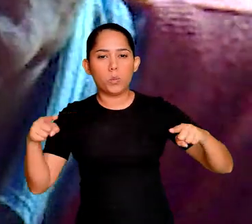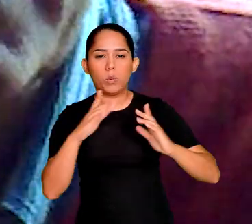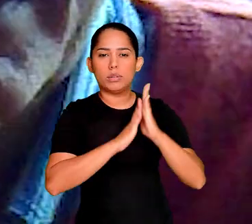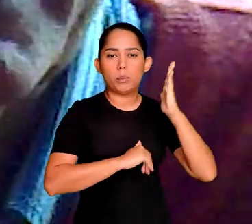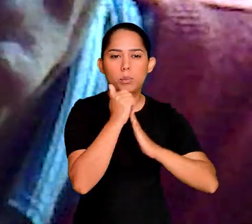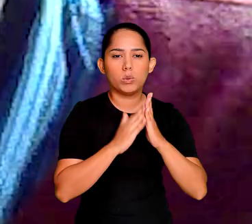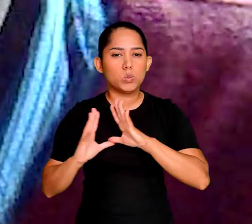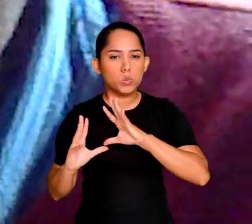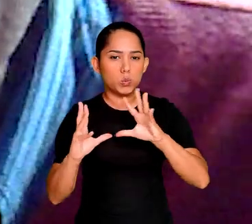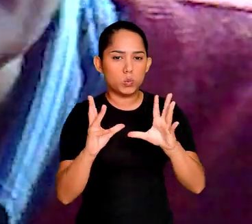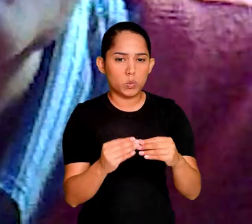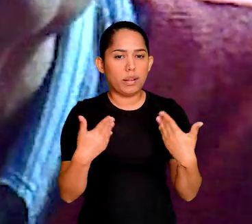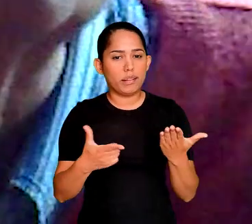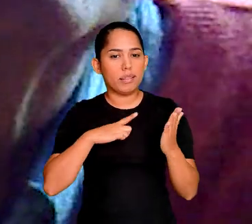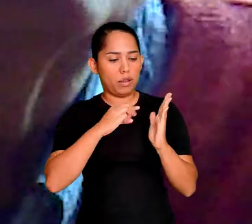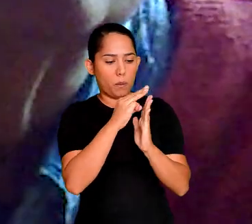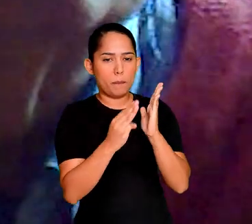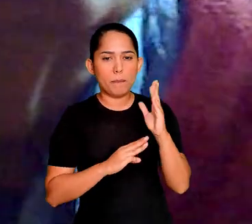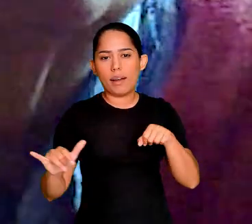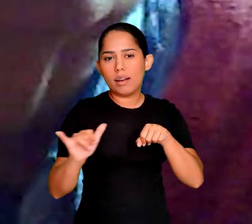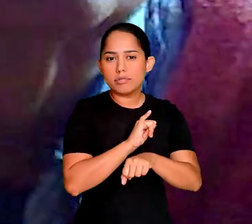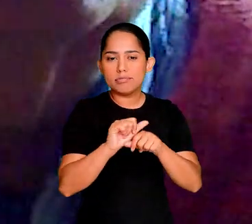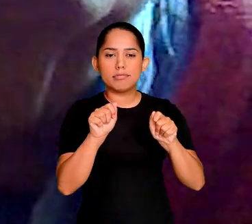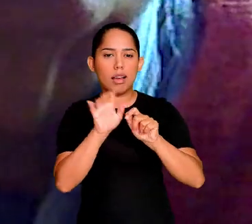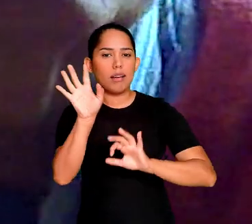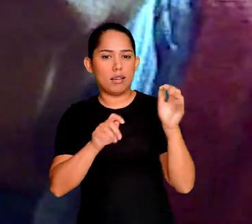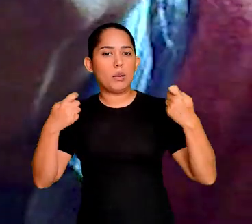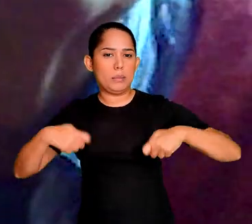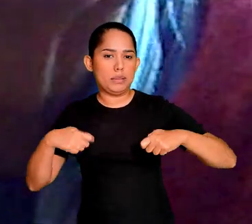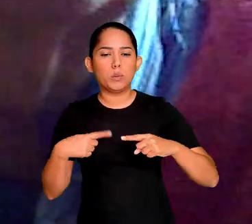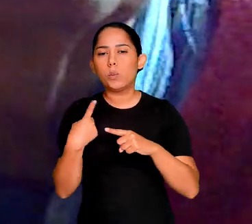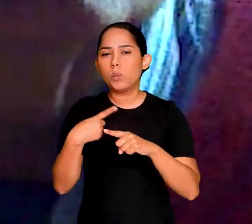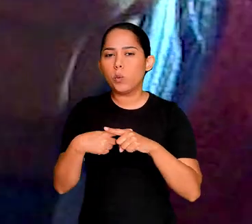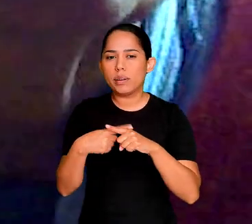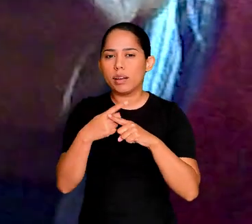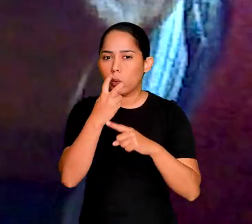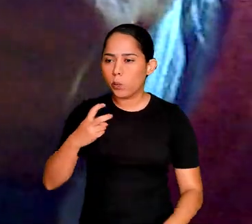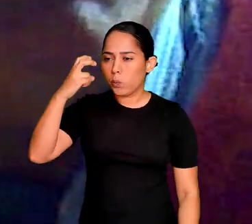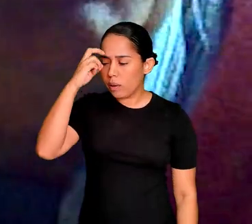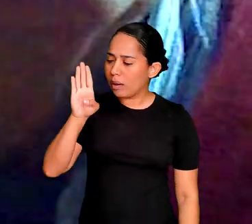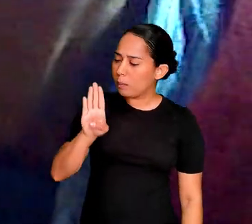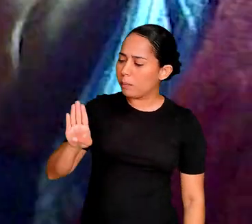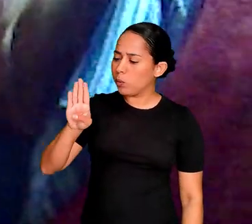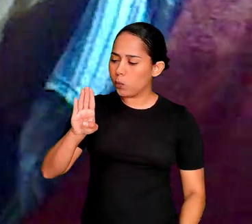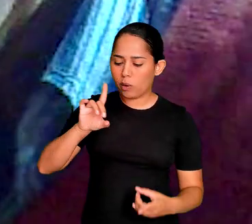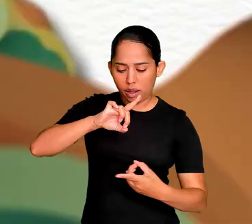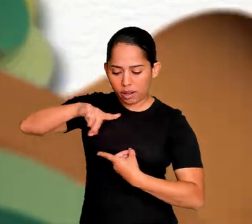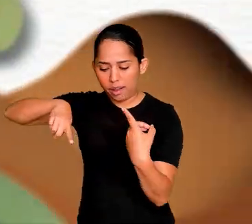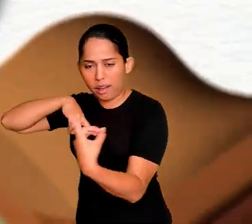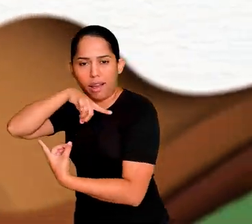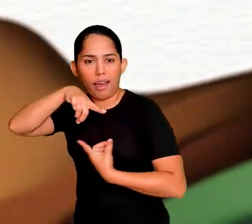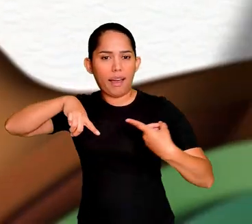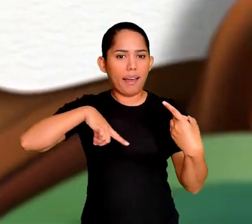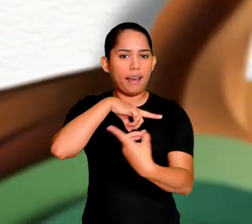na pintura, e tem tudo um método que precisa fazer. E perché fazer cultura biodinâmica? É